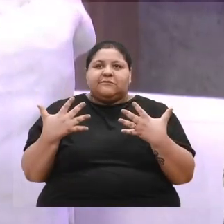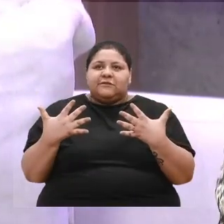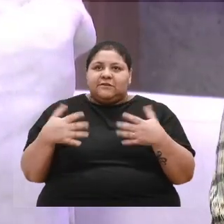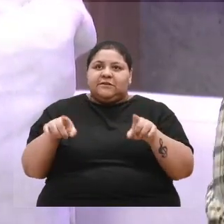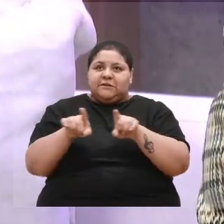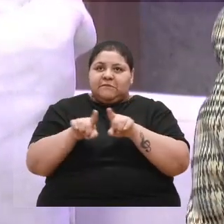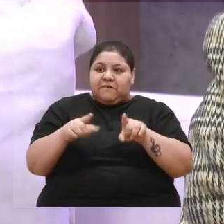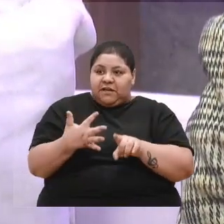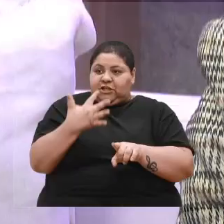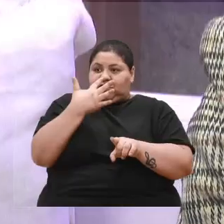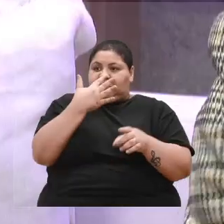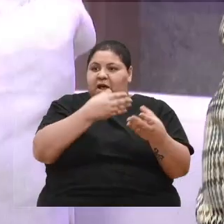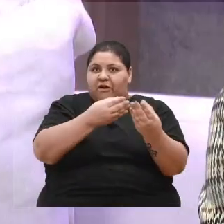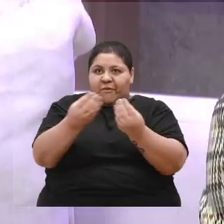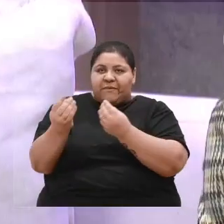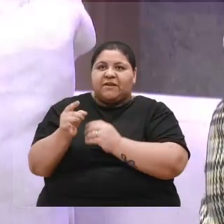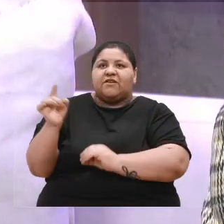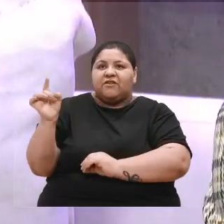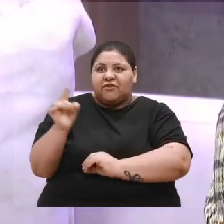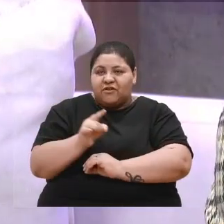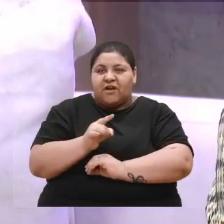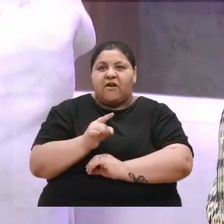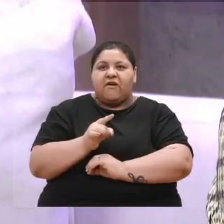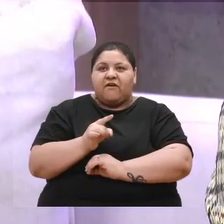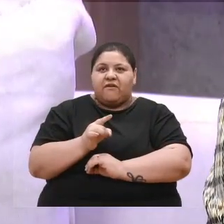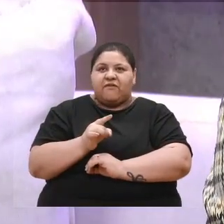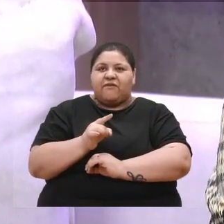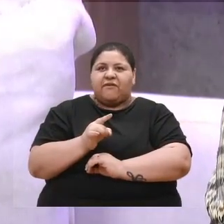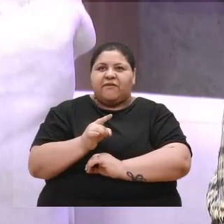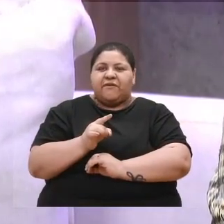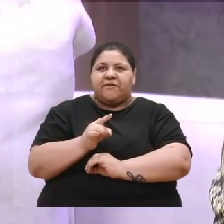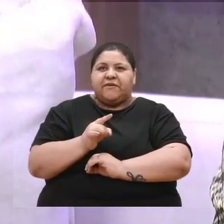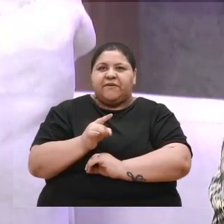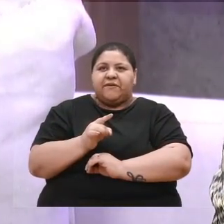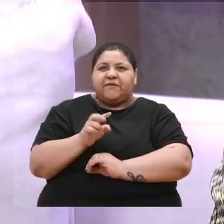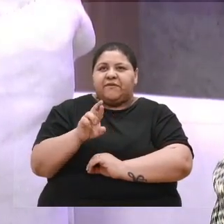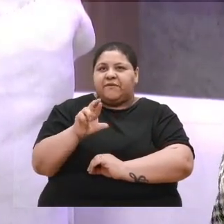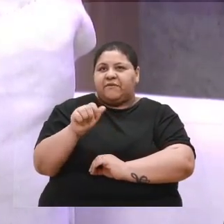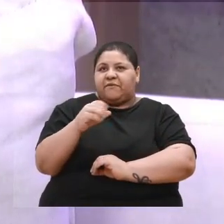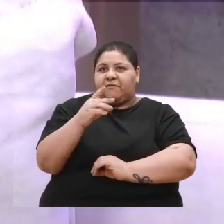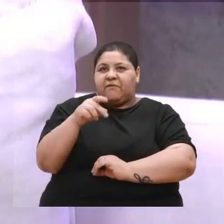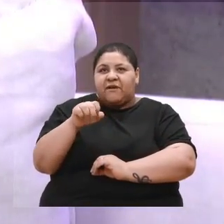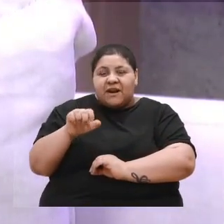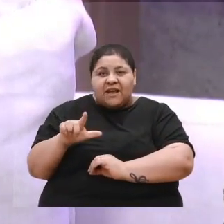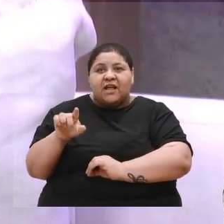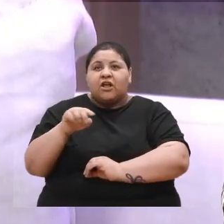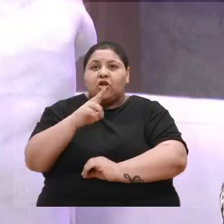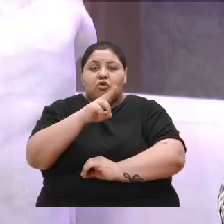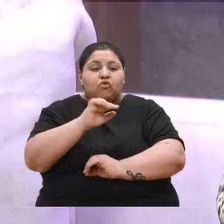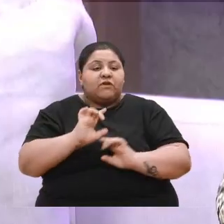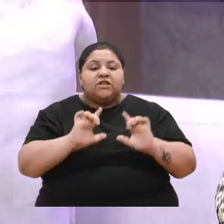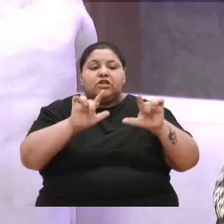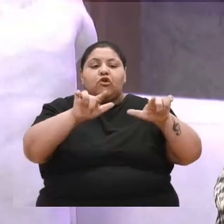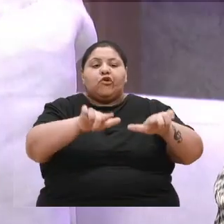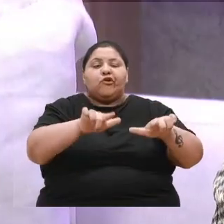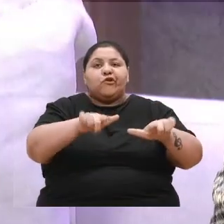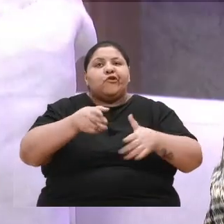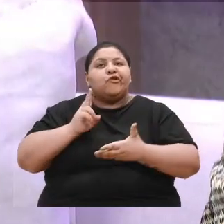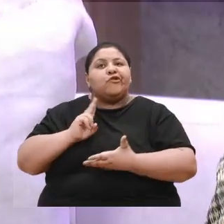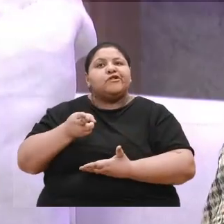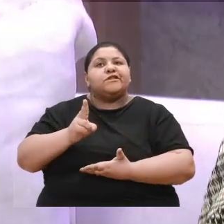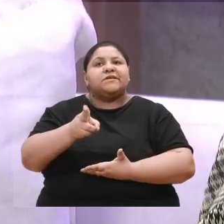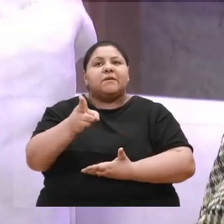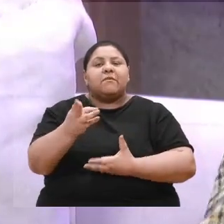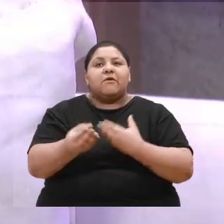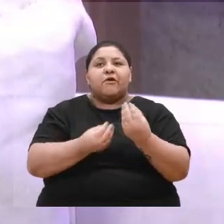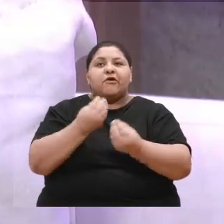faz admirar muito a Raquel é justamente o fato de que a Raquel nunca se colocou nesse espaço. Ela sempre